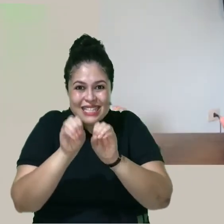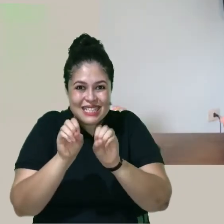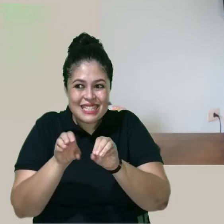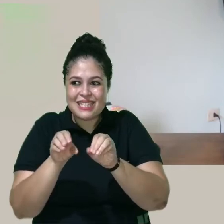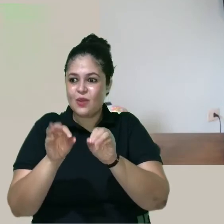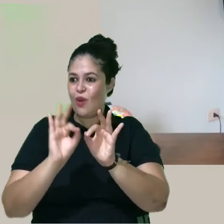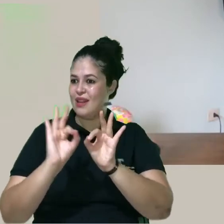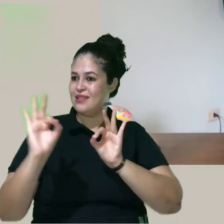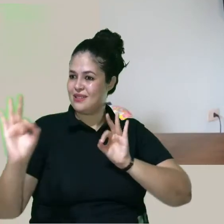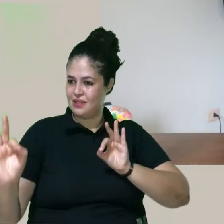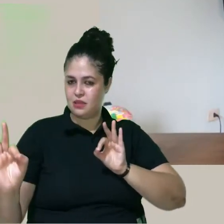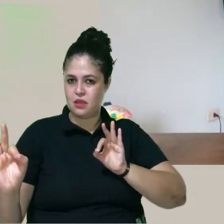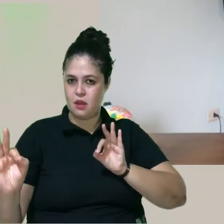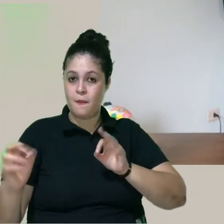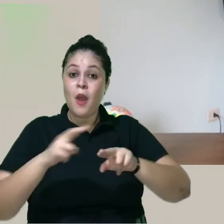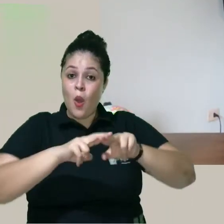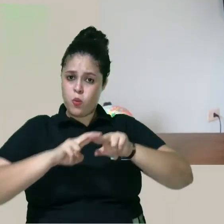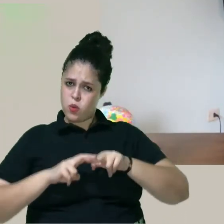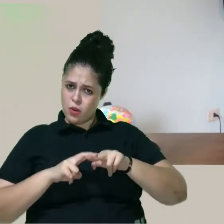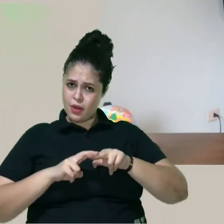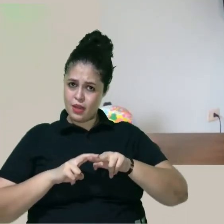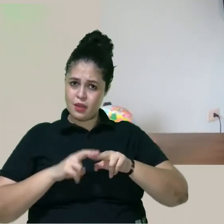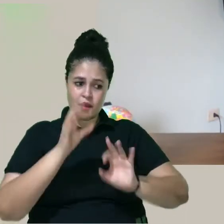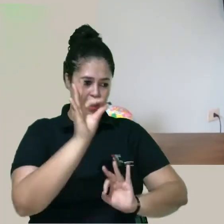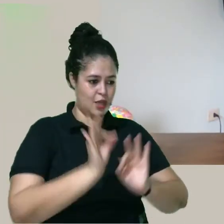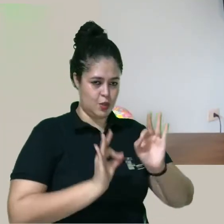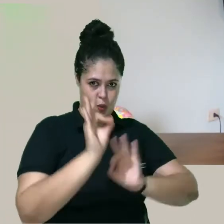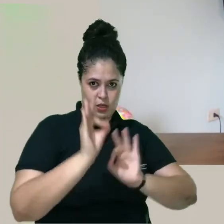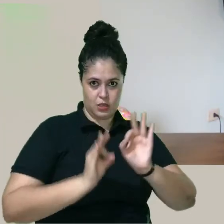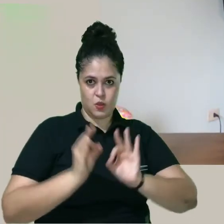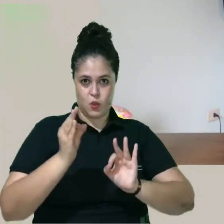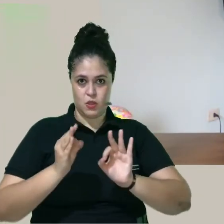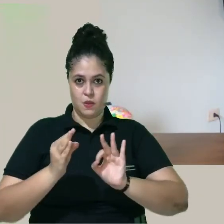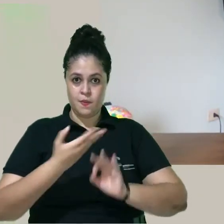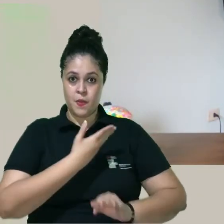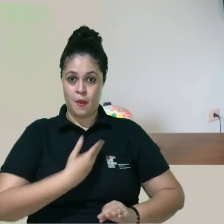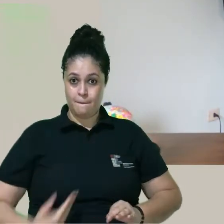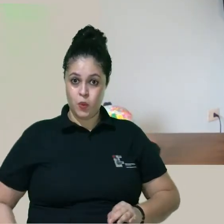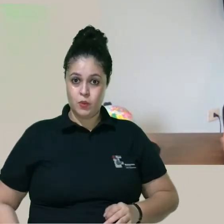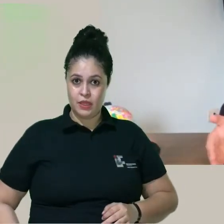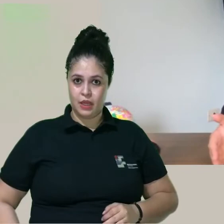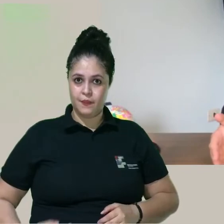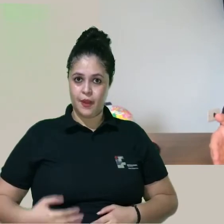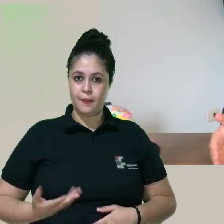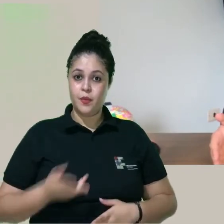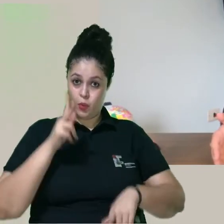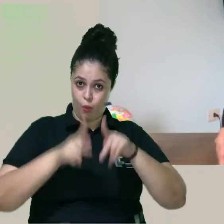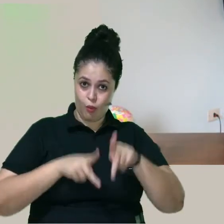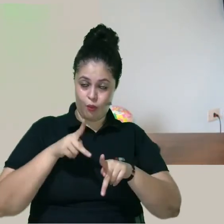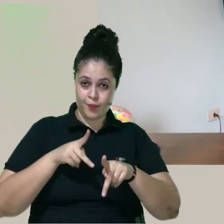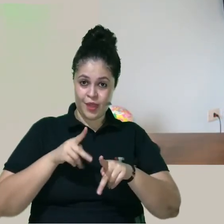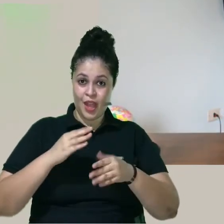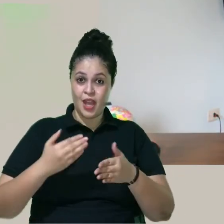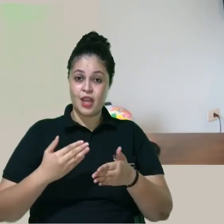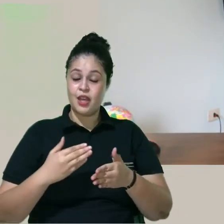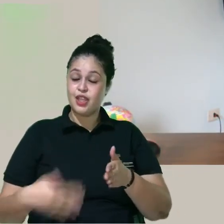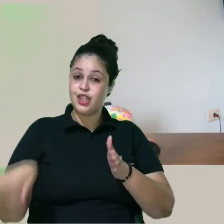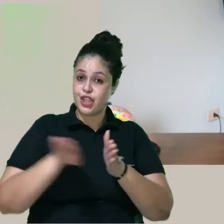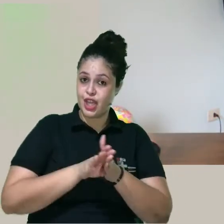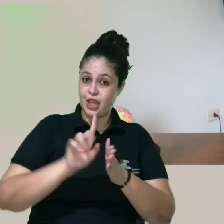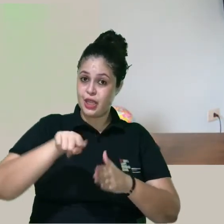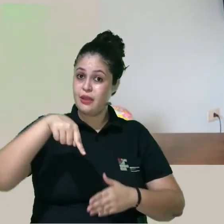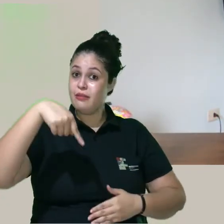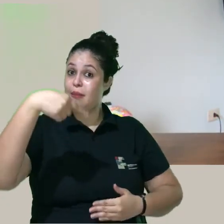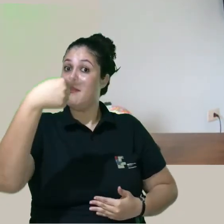remoto, né? Então é por isso que as organizações públicas elas vêm depois, né? Elas